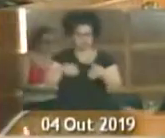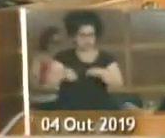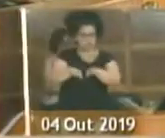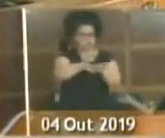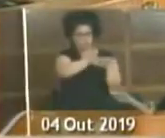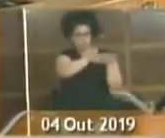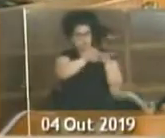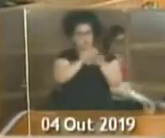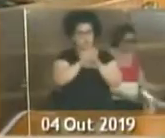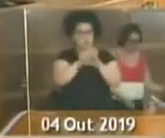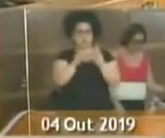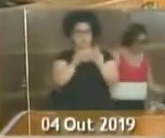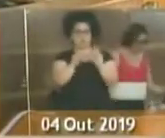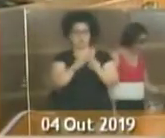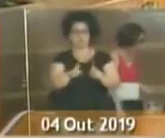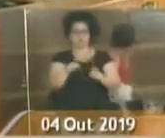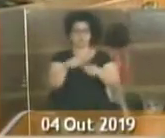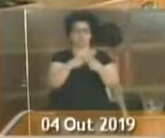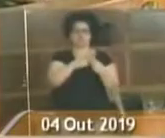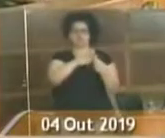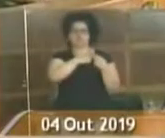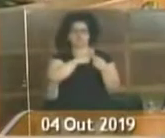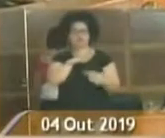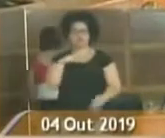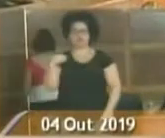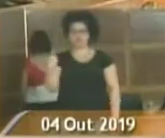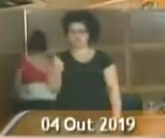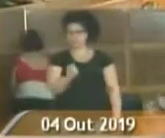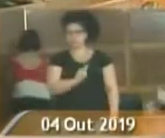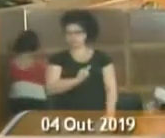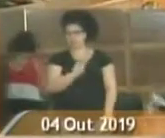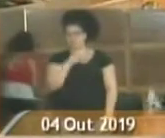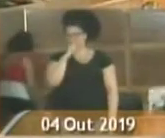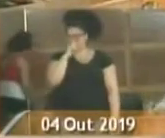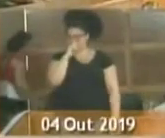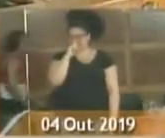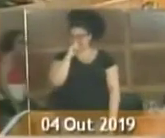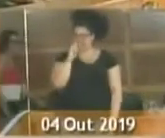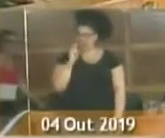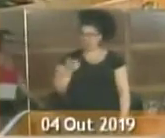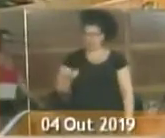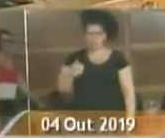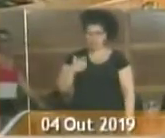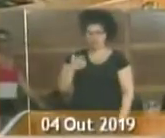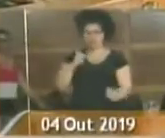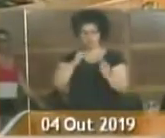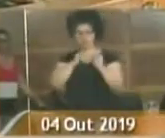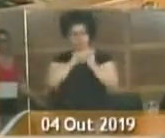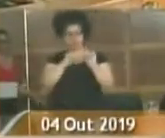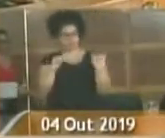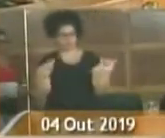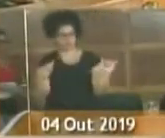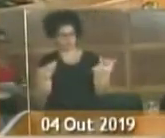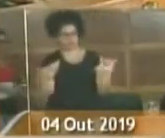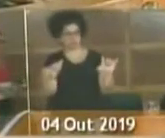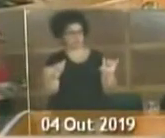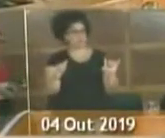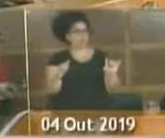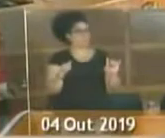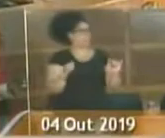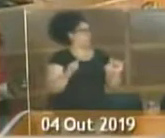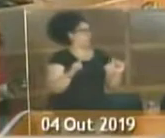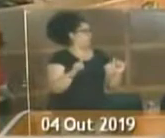é responsabilidade de todos nós, né? Então, eu quero dizer para vocês aqui